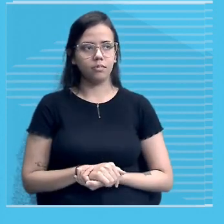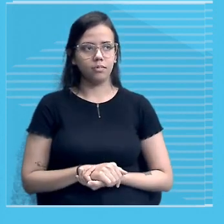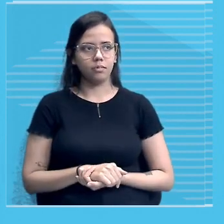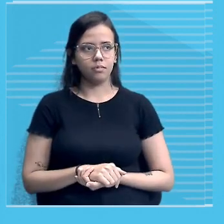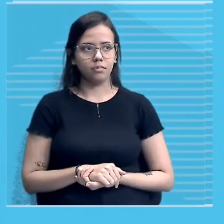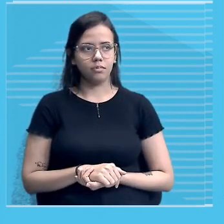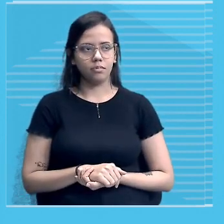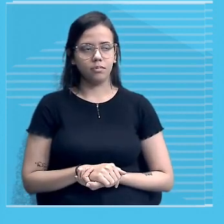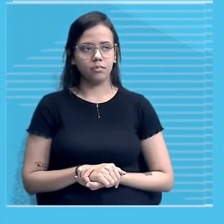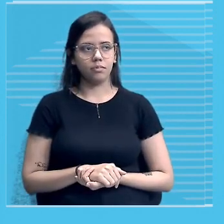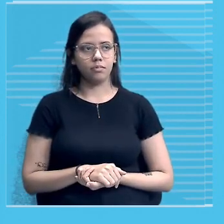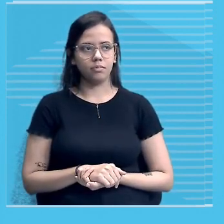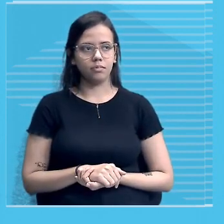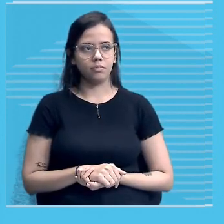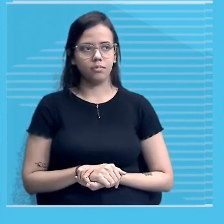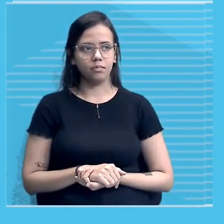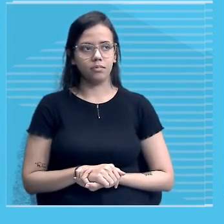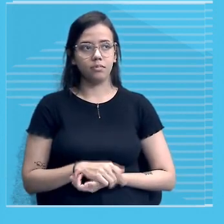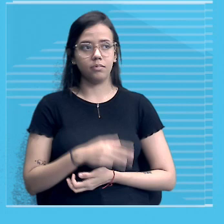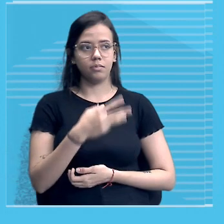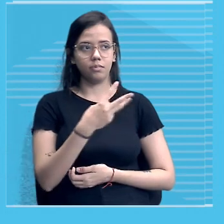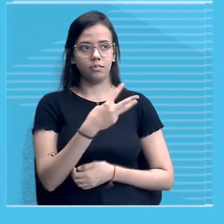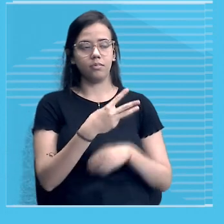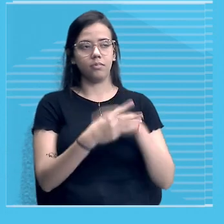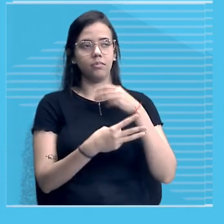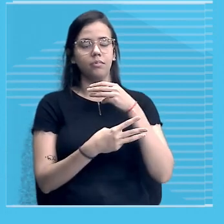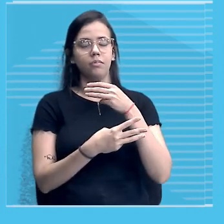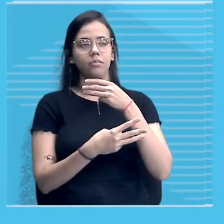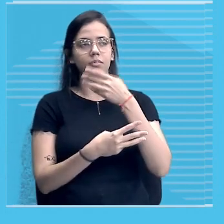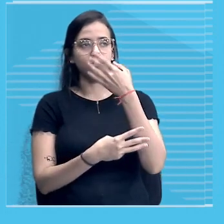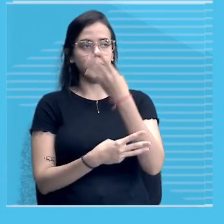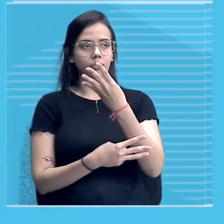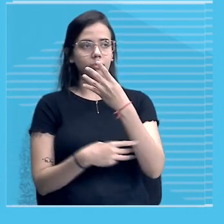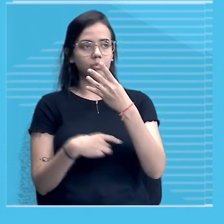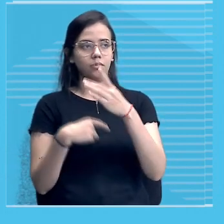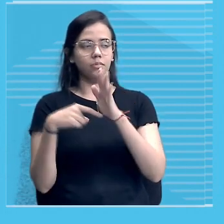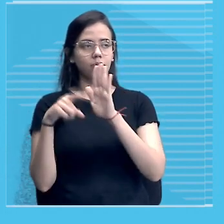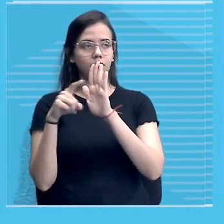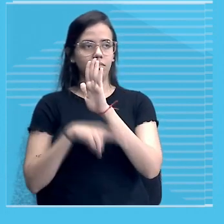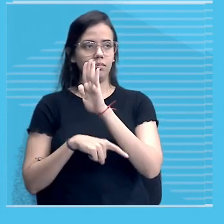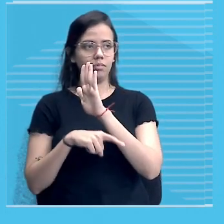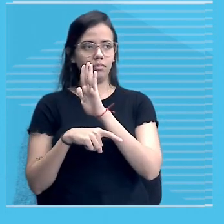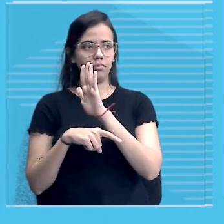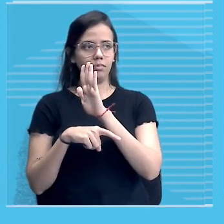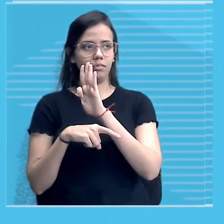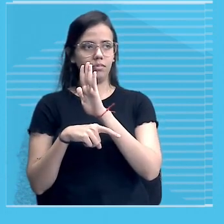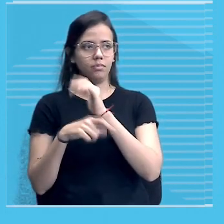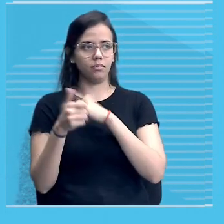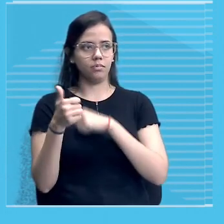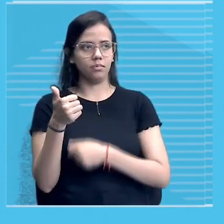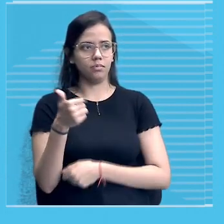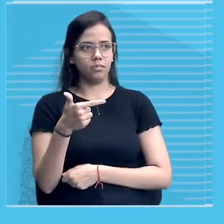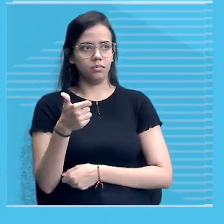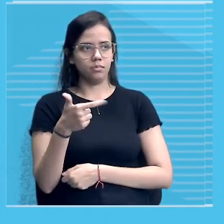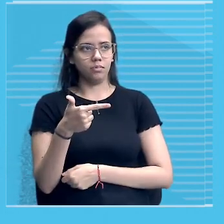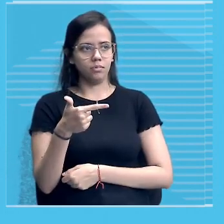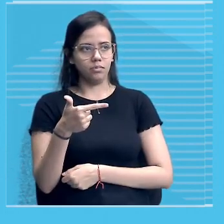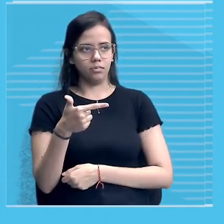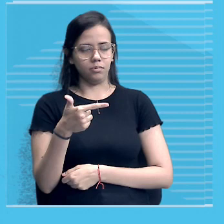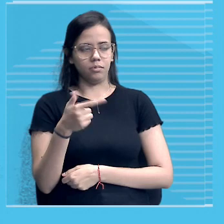3 elevado a 4 x 14 - 4 x 3 12